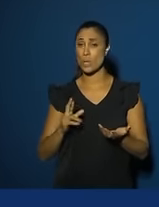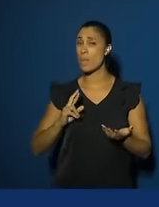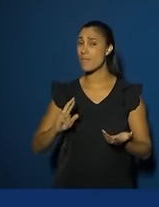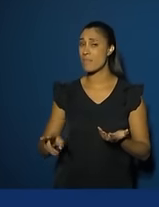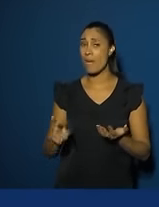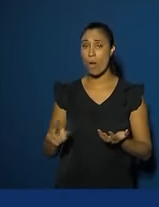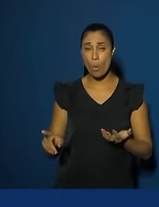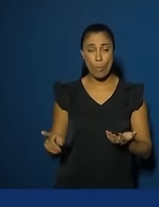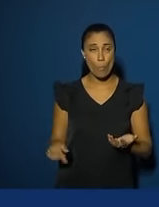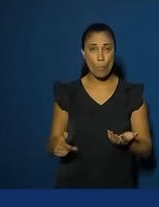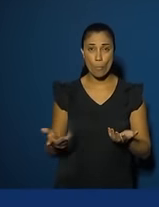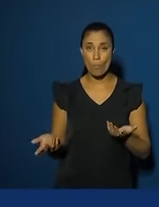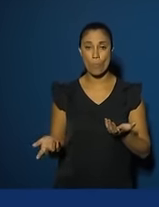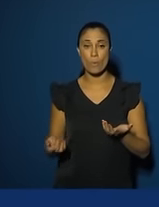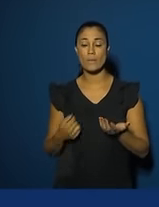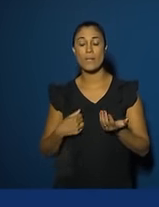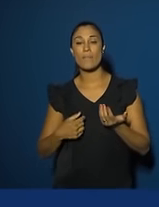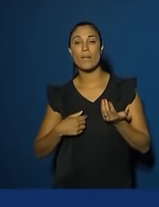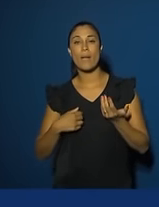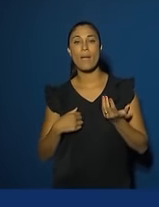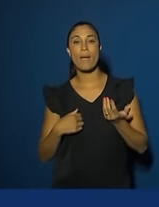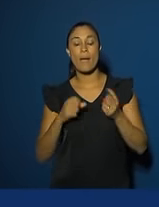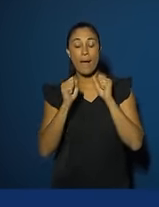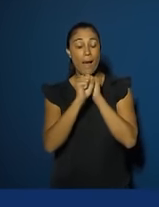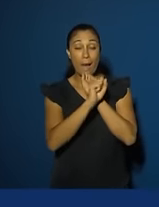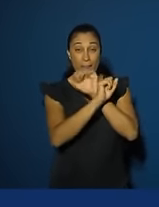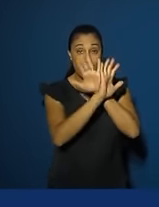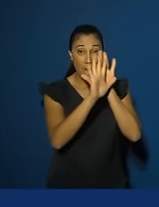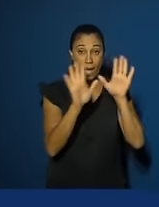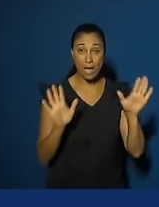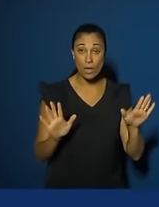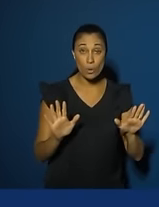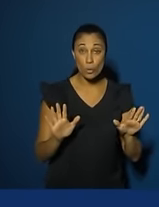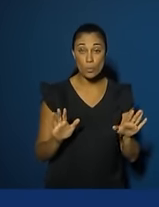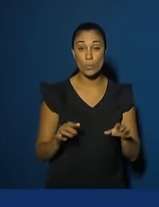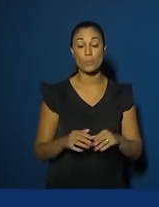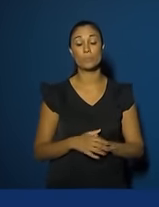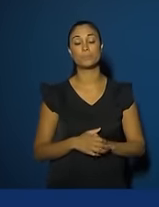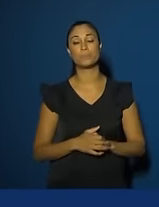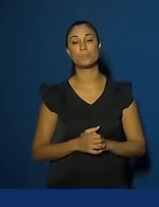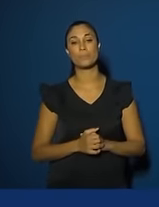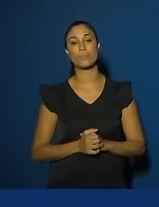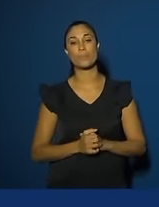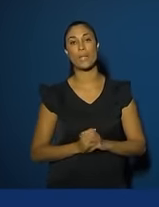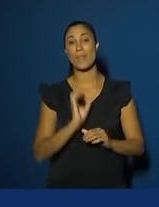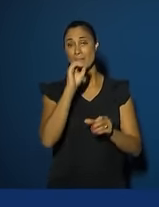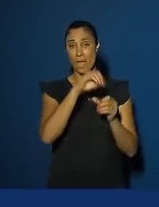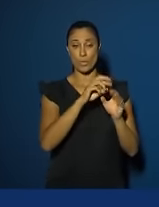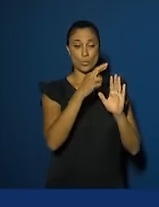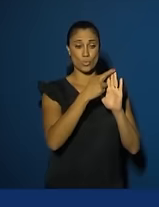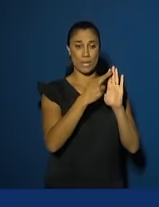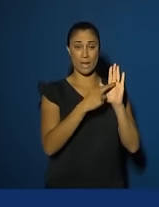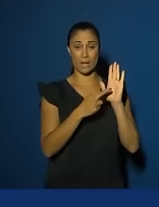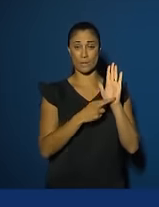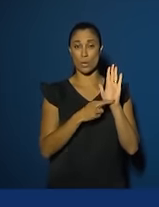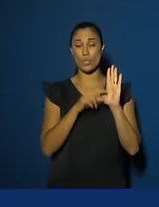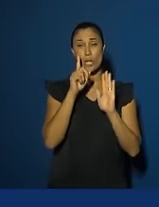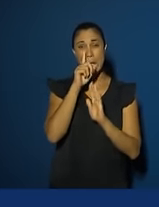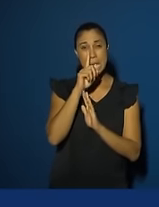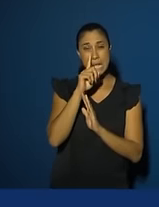tava eh Expresso nos eh relatórios de risco